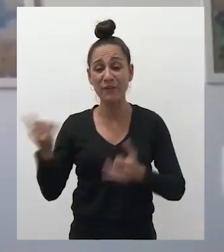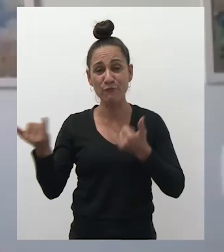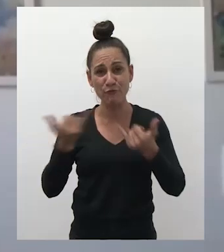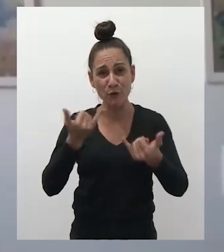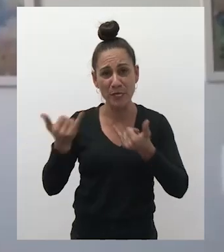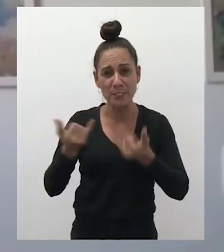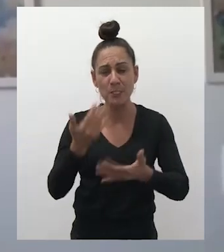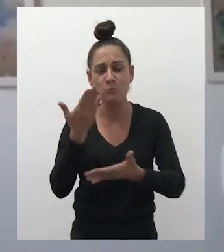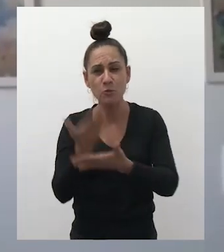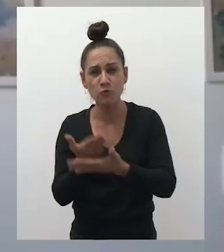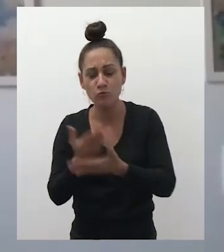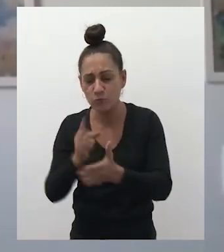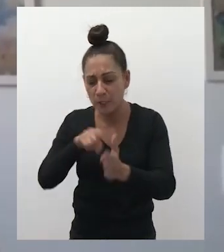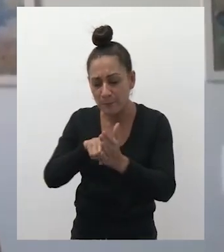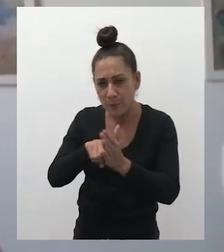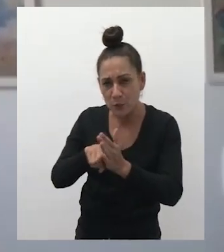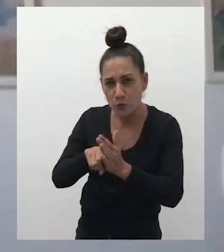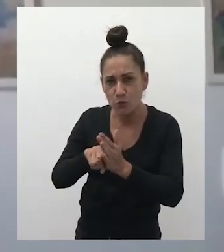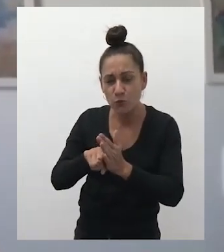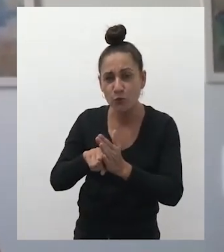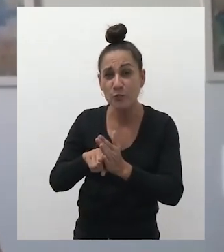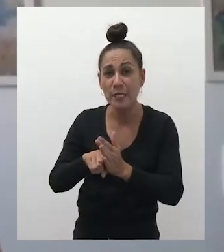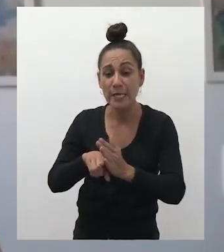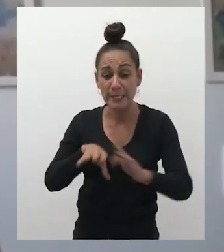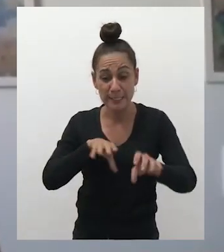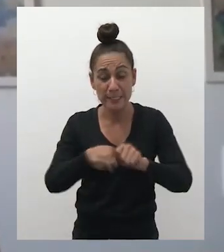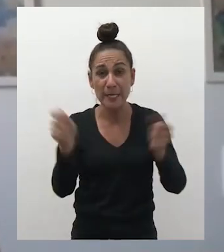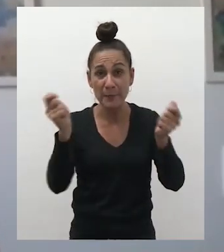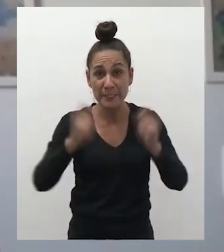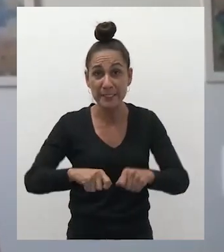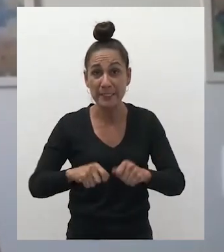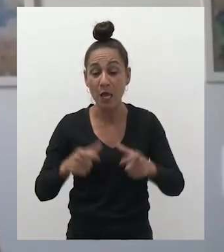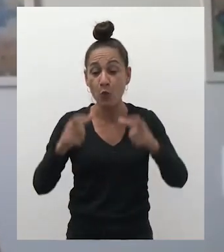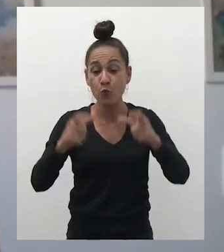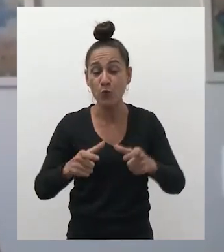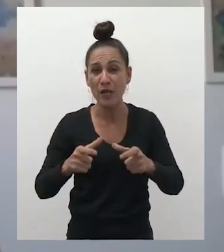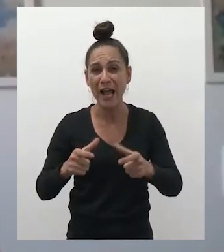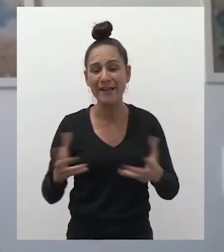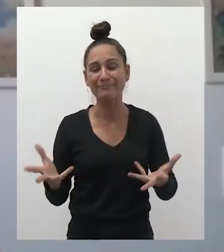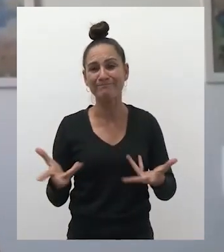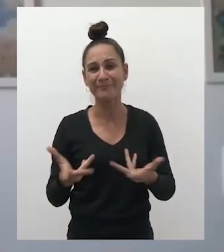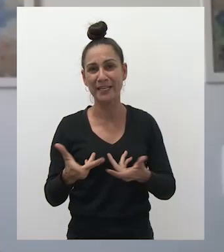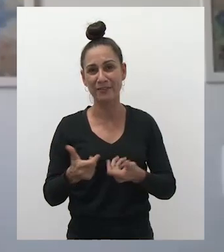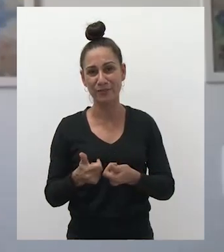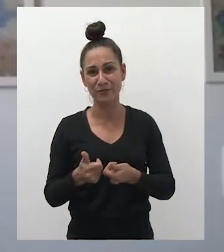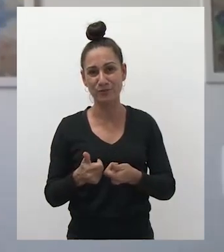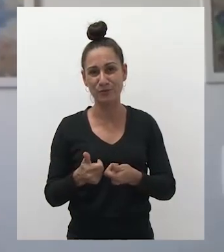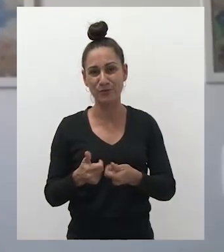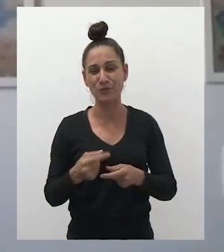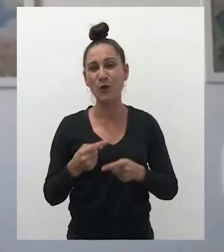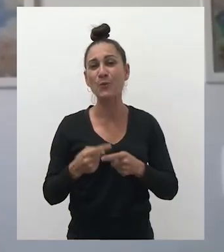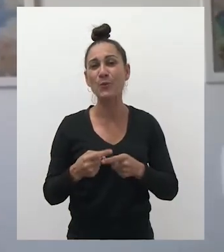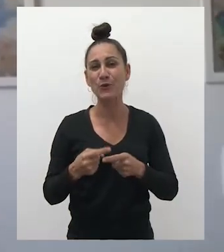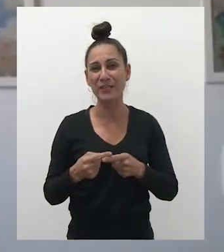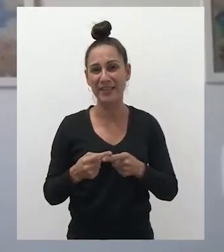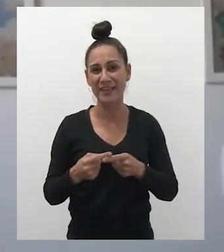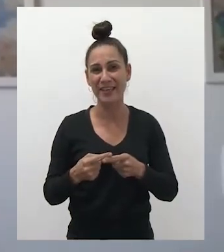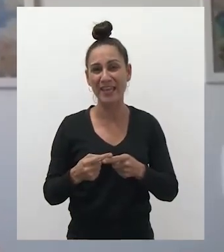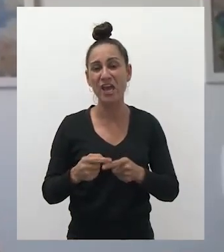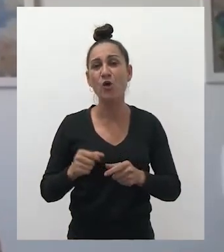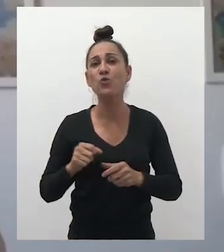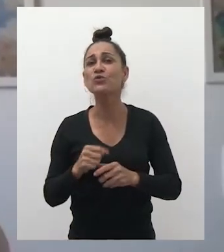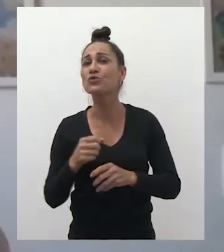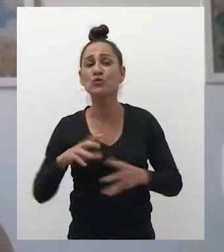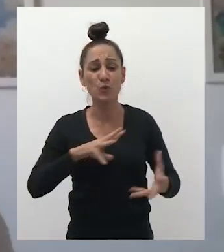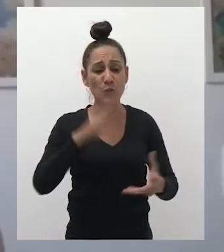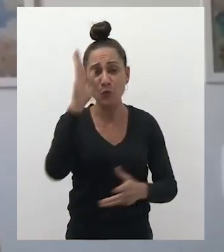que estudam, que se aprimoram, é um lugar de privilégio. Porque a gente tem uma massa imensa no Brasil, nos rincões do Brasil, os rincões